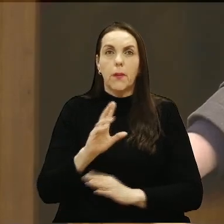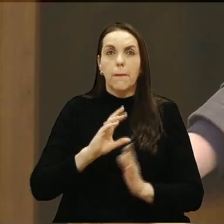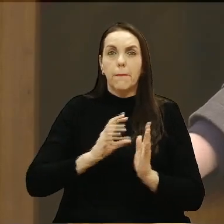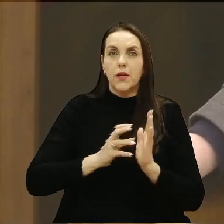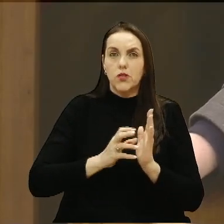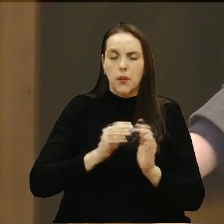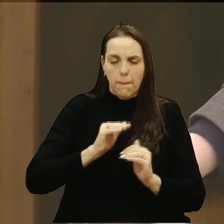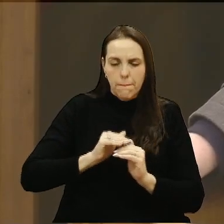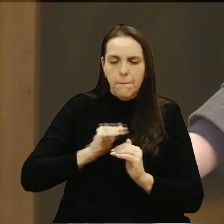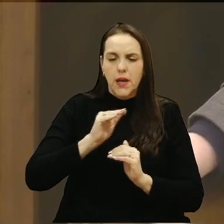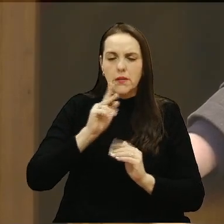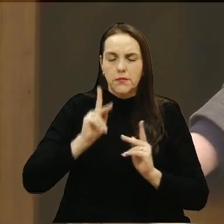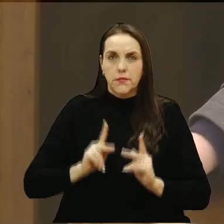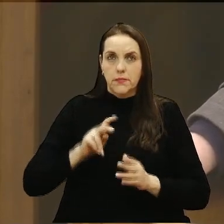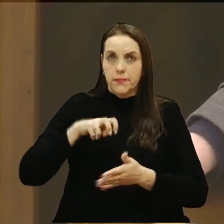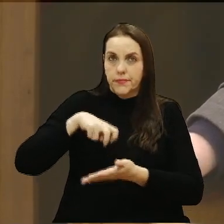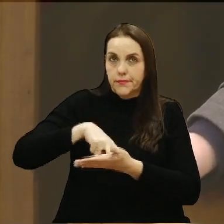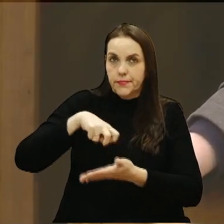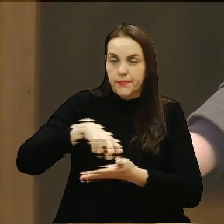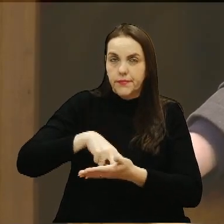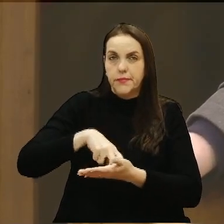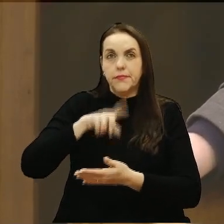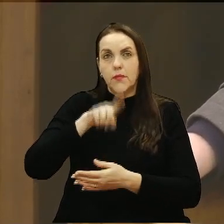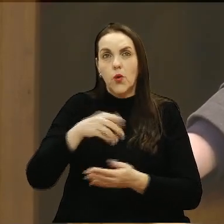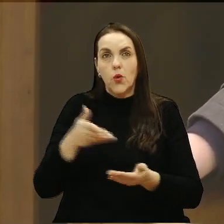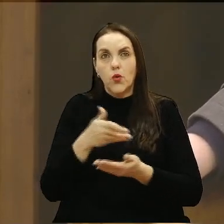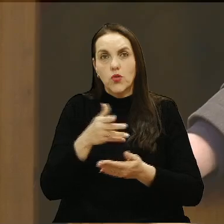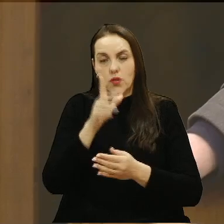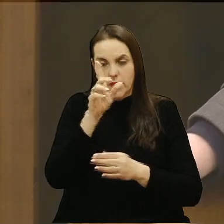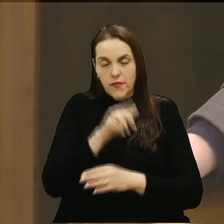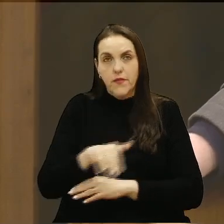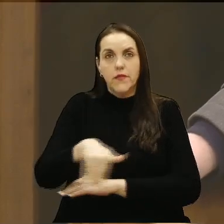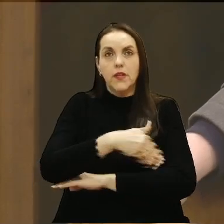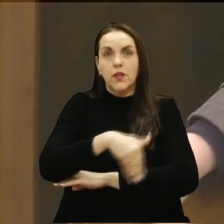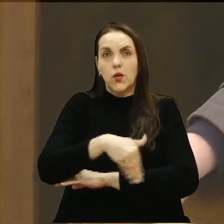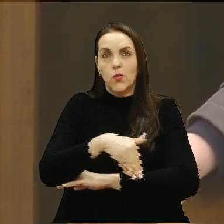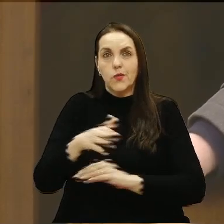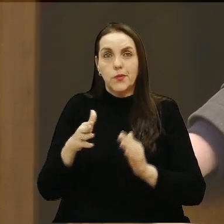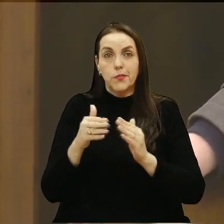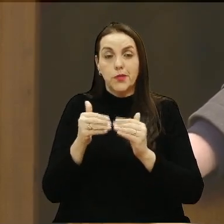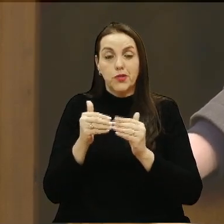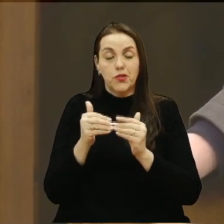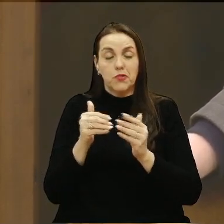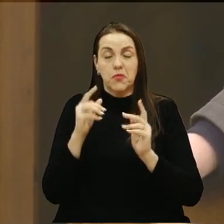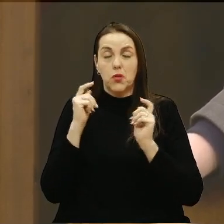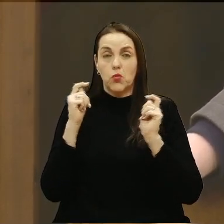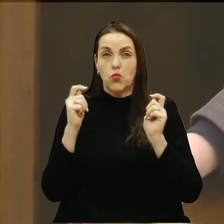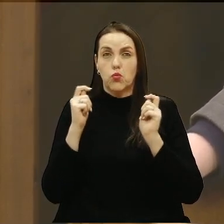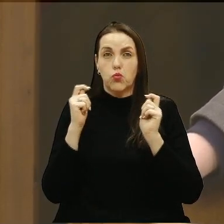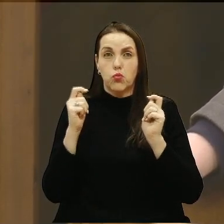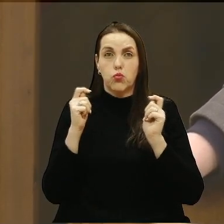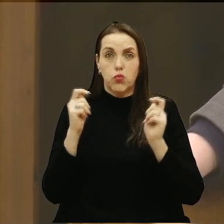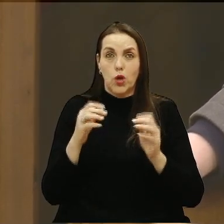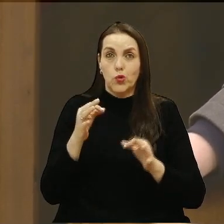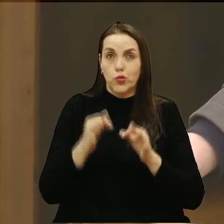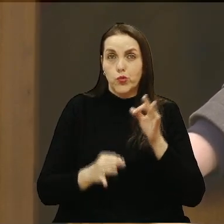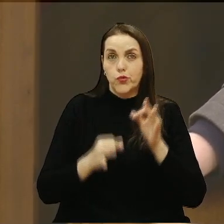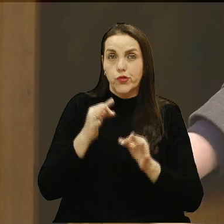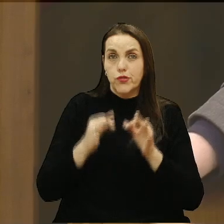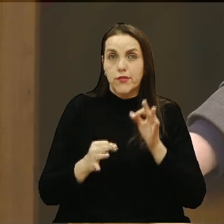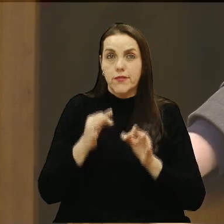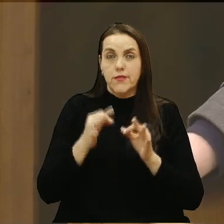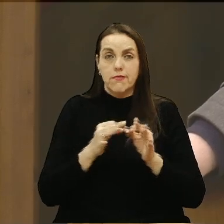teve condenados, hoje é aquele que vai às ruas e pede justamente pela justiça e pela honestidade. Nós